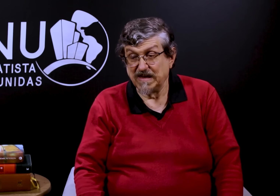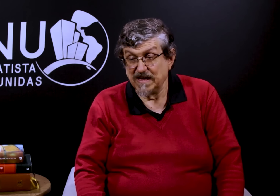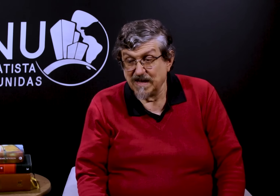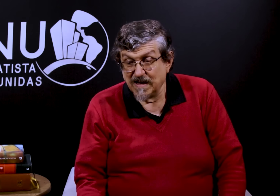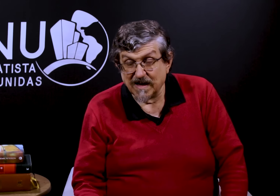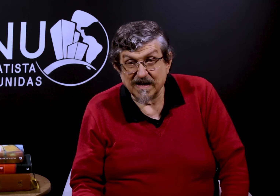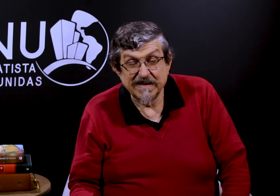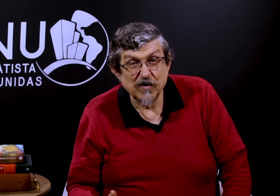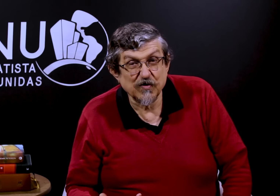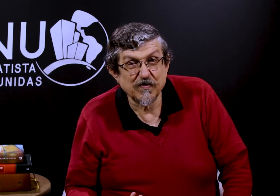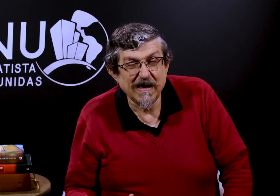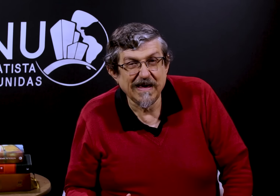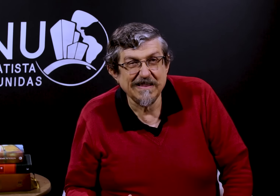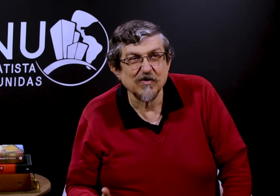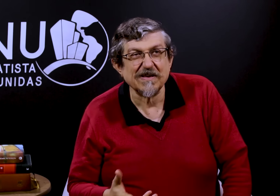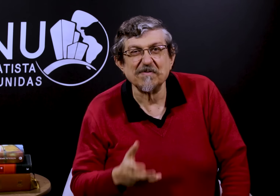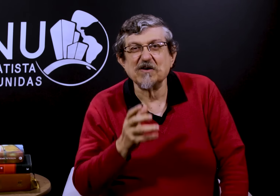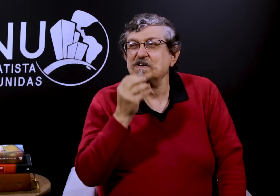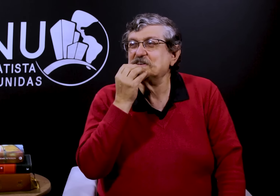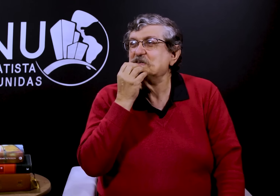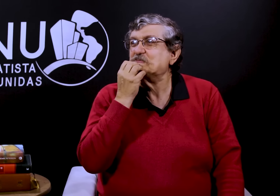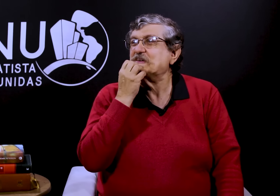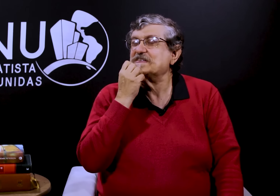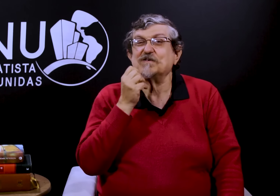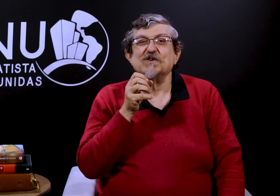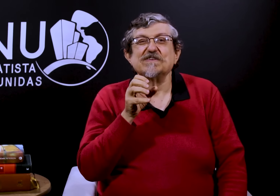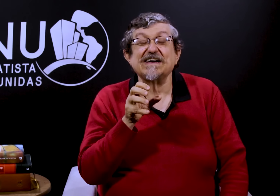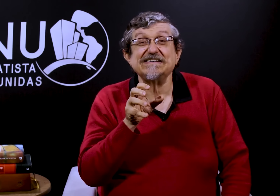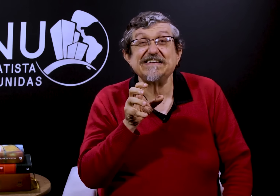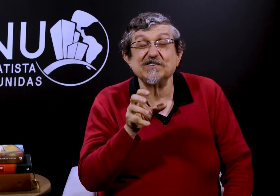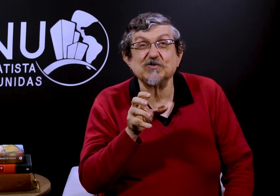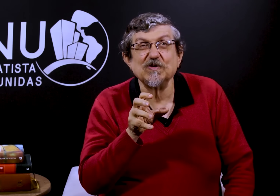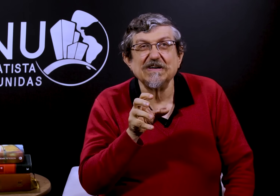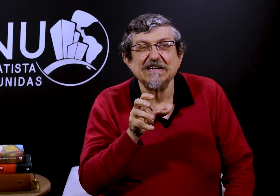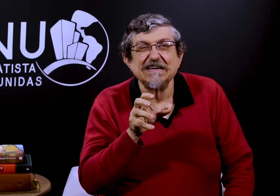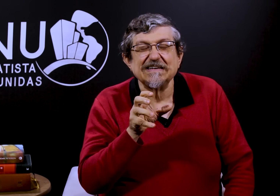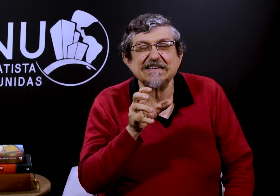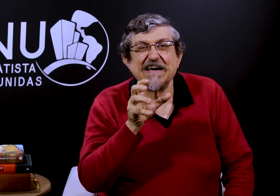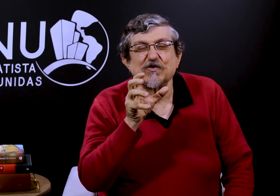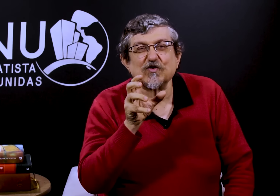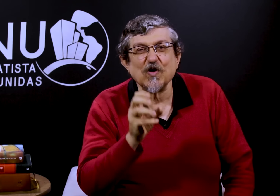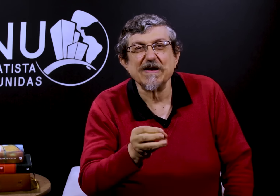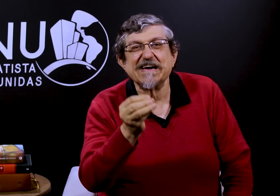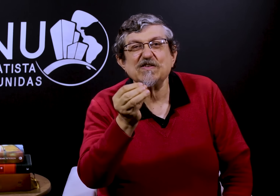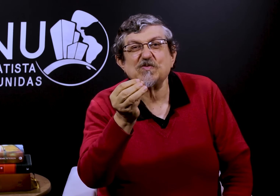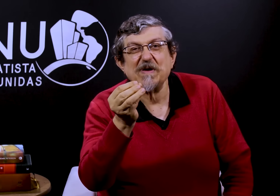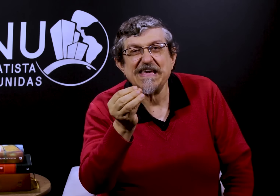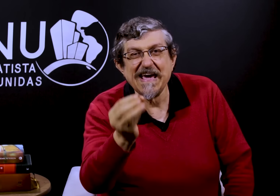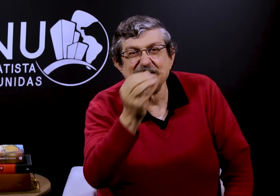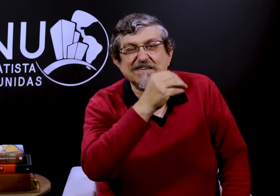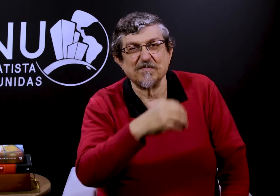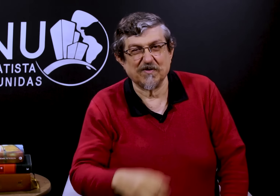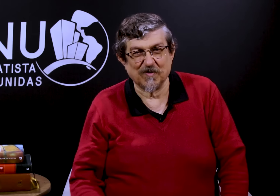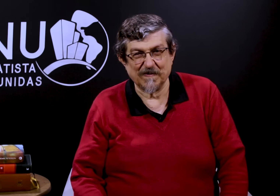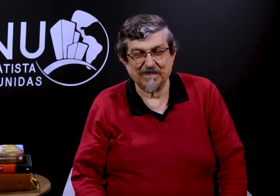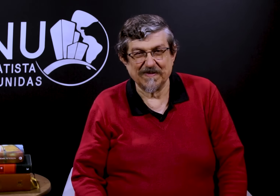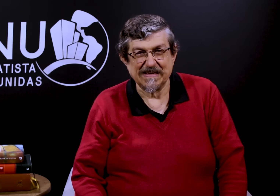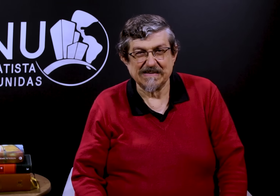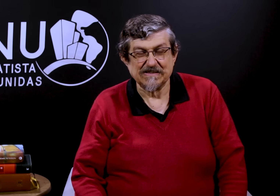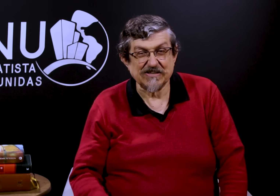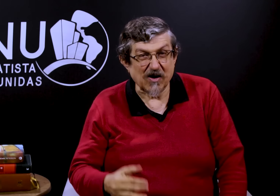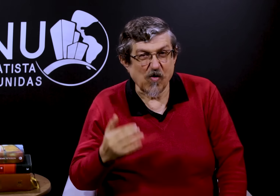vida, Deus vem e Deus sabe que coisa especial, Deus age dentro da histórica experiência da